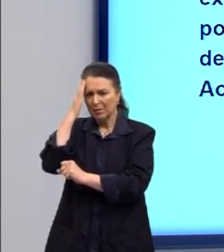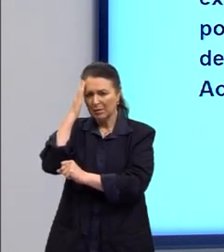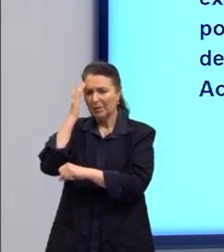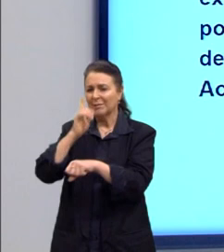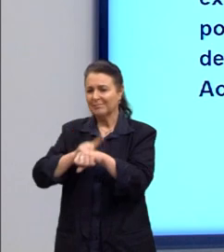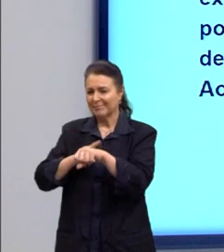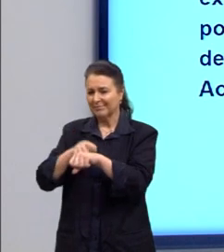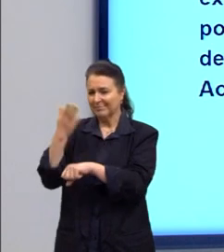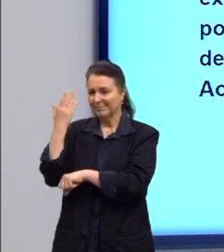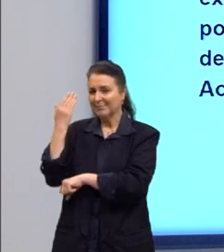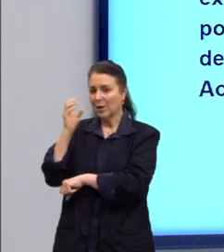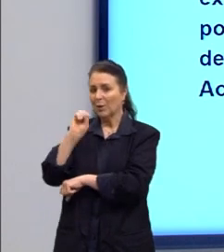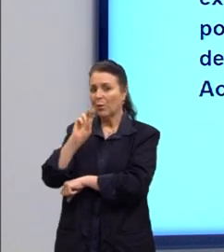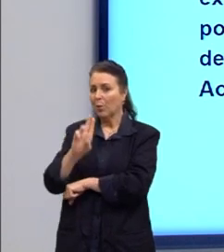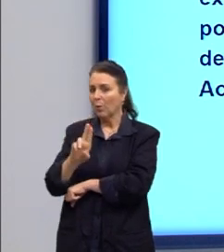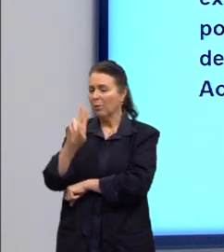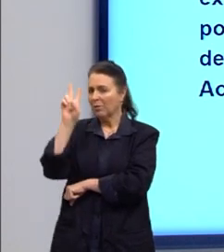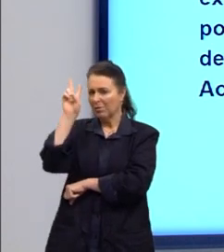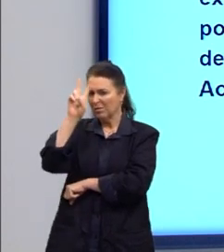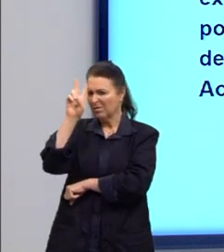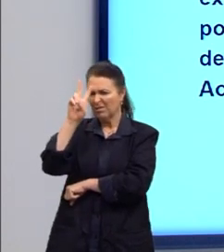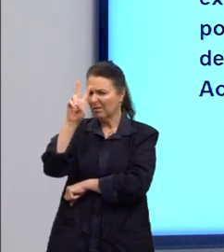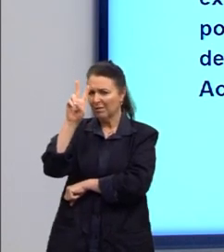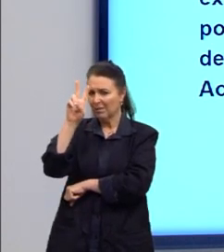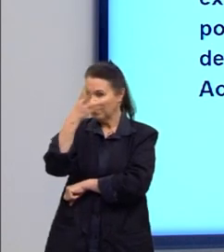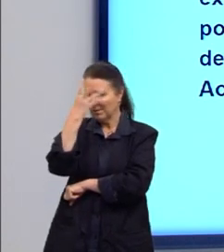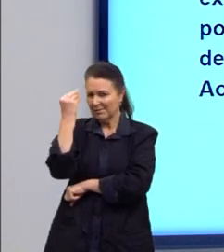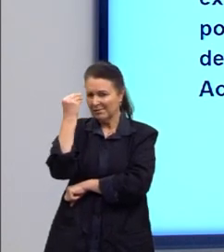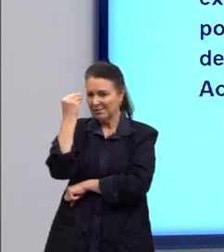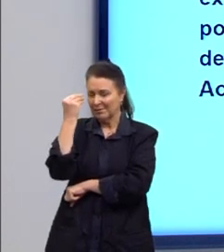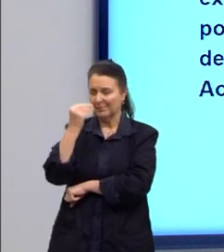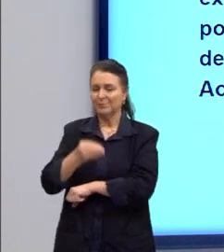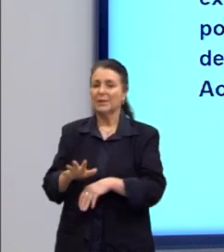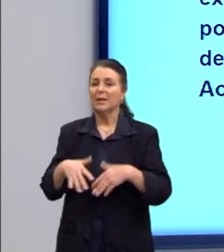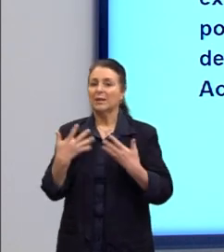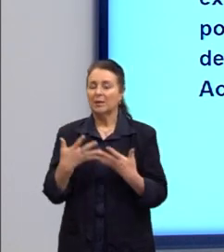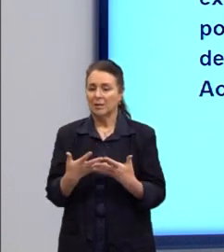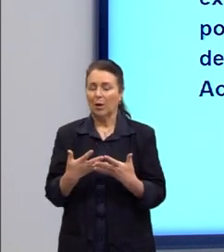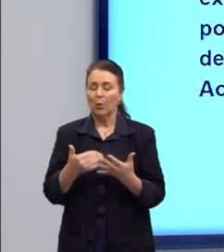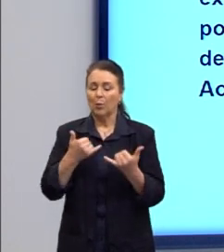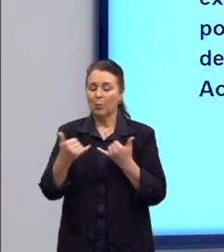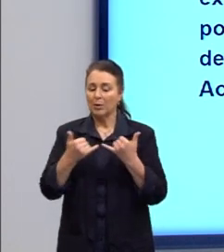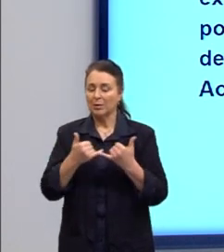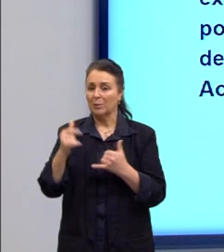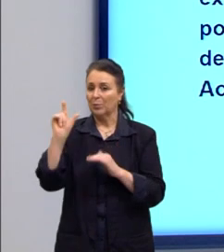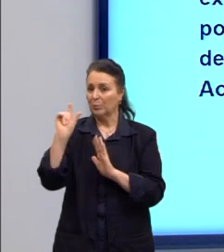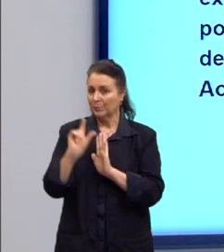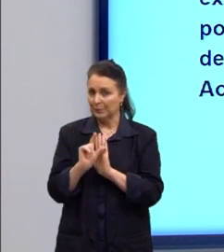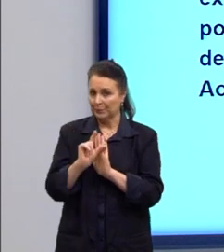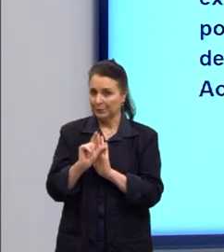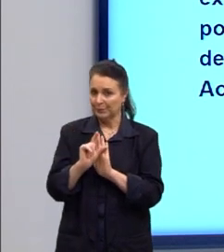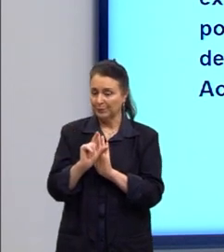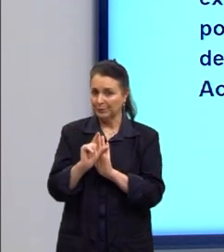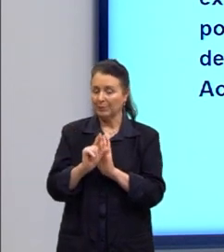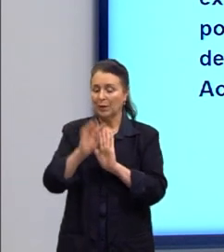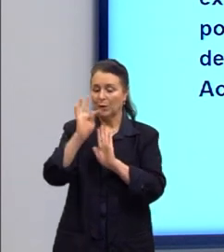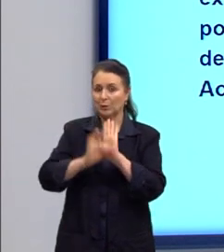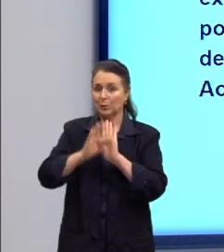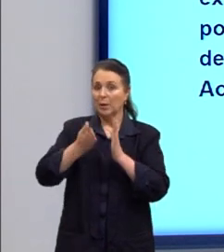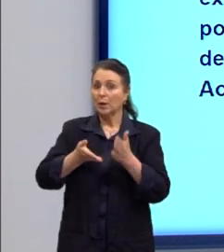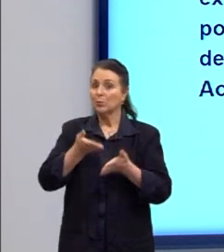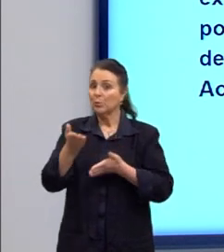gente já viu ou que a gente não lembra simplesmente bom então como breve exemplo de paráfrase em texto